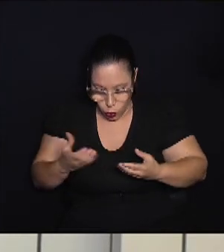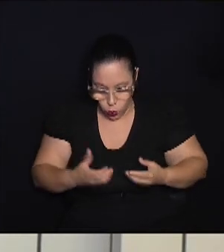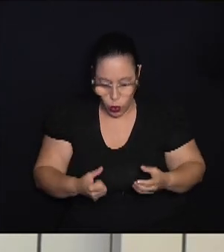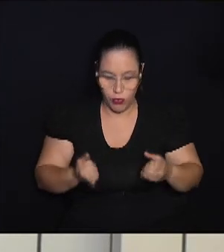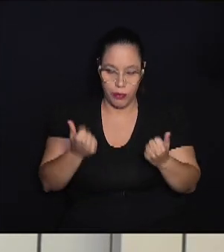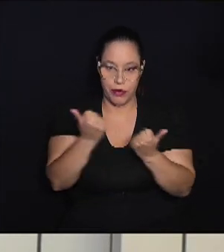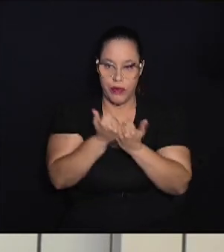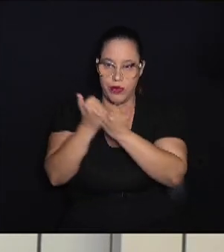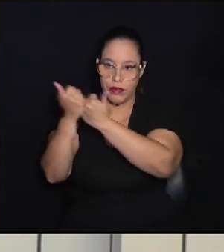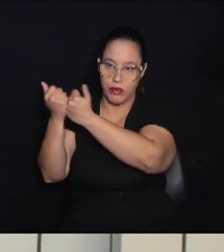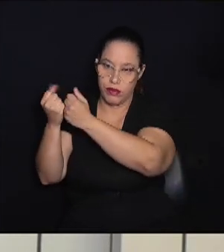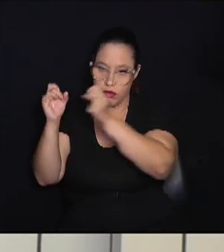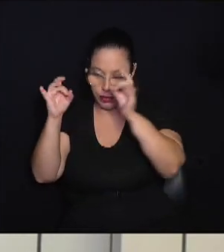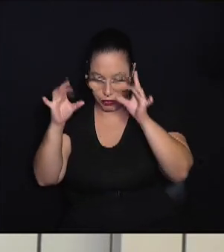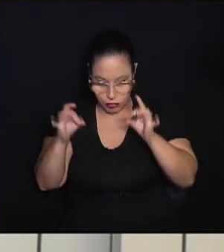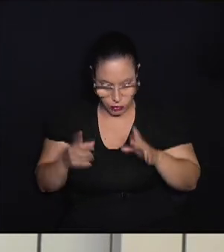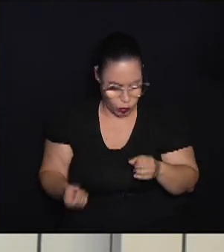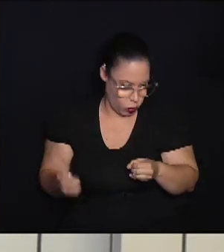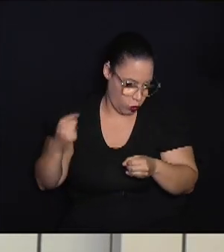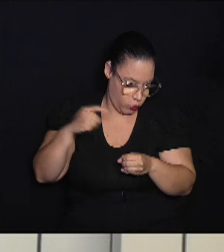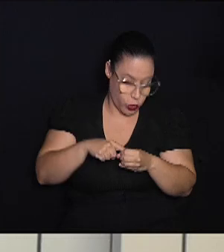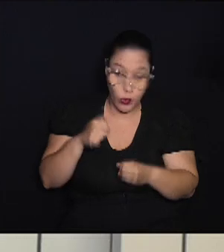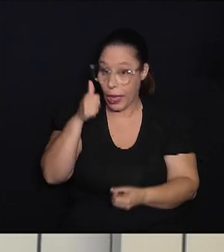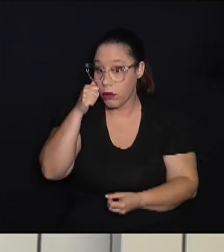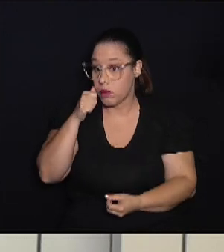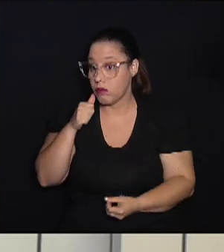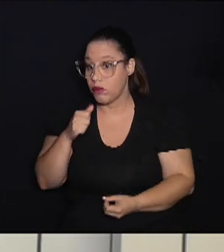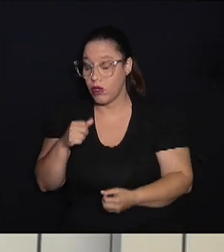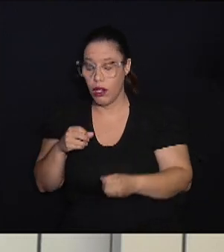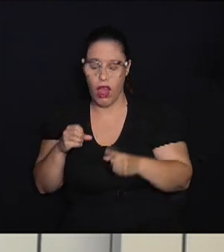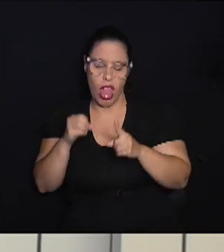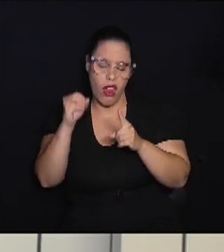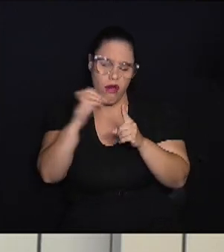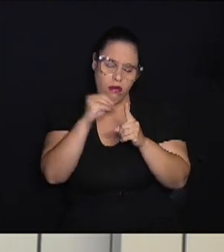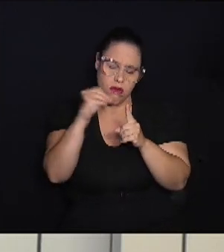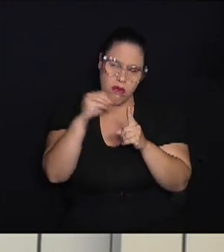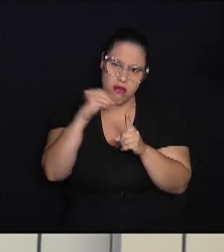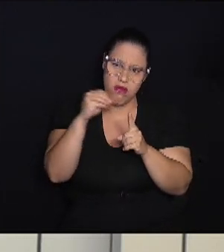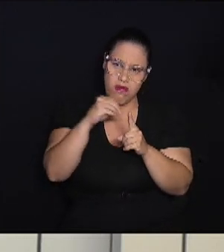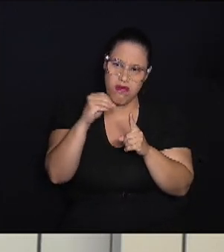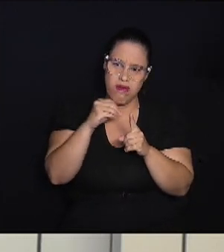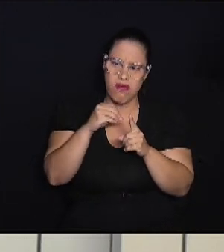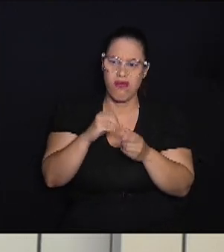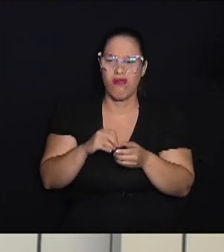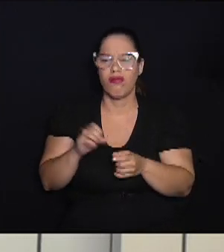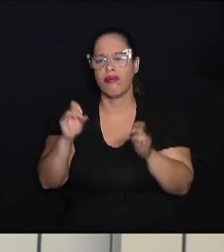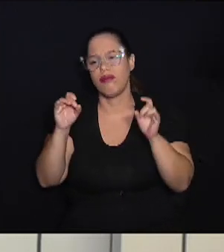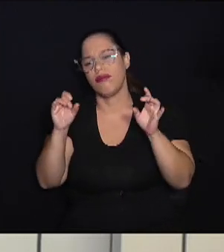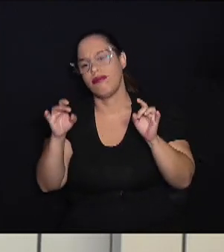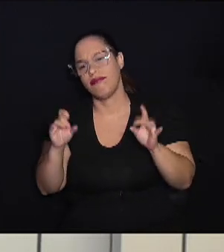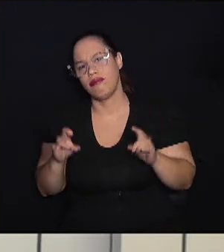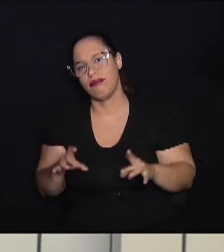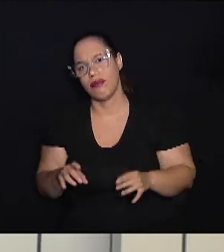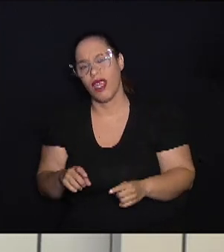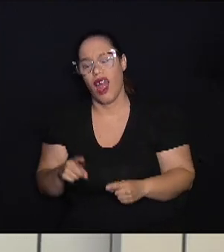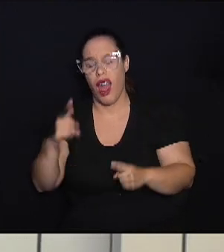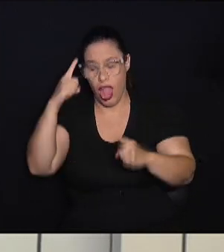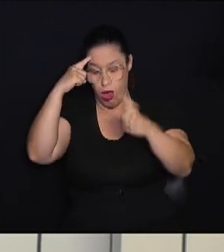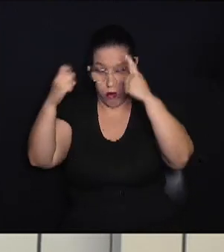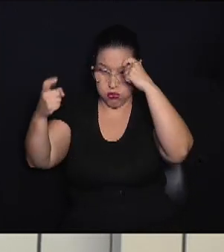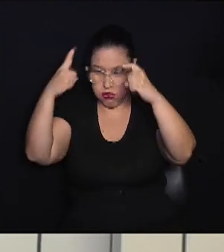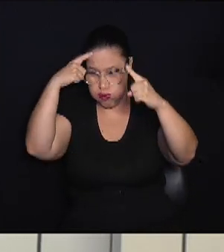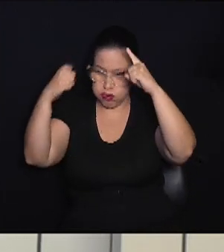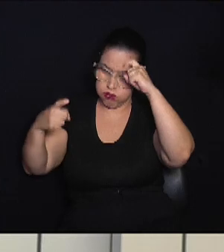apoio especializado voltado para as mulheres em situação de vulnerabilidade, especialmente aquelas que são vítimas de